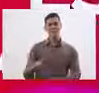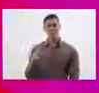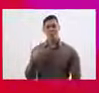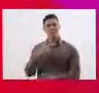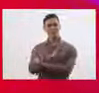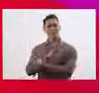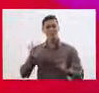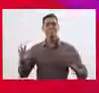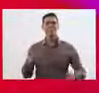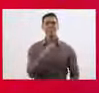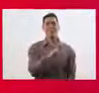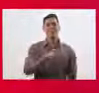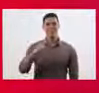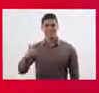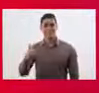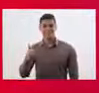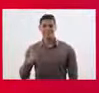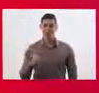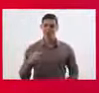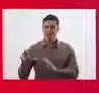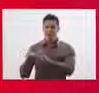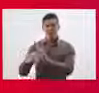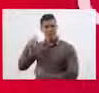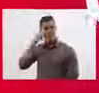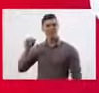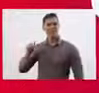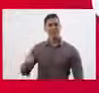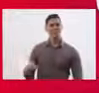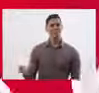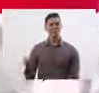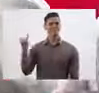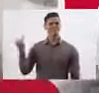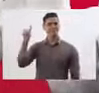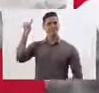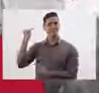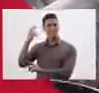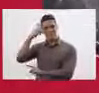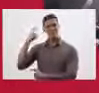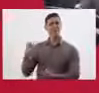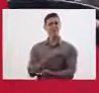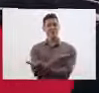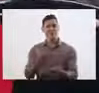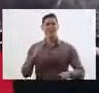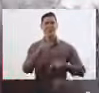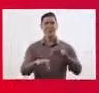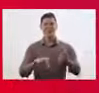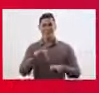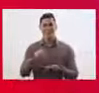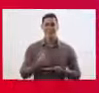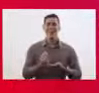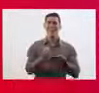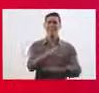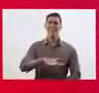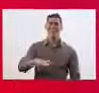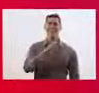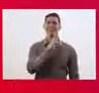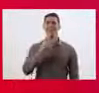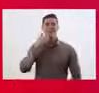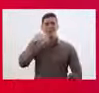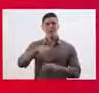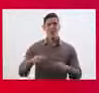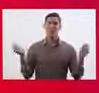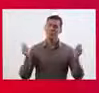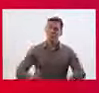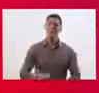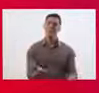Paulino, vote, esse cara é do bem. 151, pra não ter corrupção, seu voto é importante. Pelo bem da nossa gente, faça uma escolha inteligente.